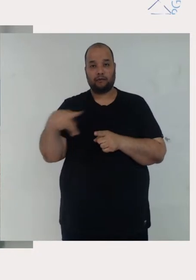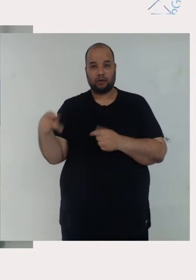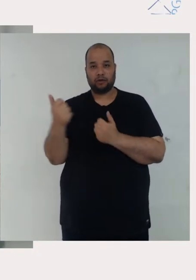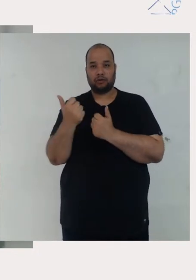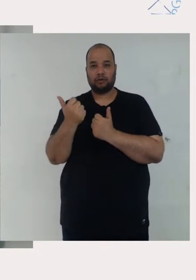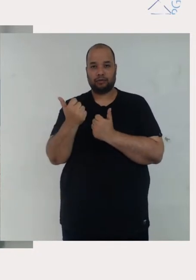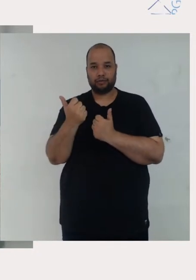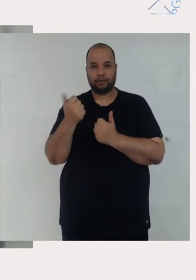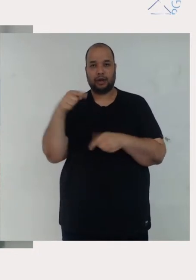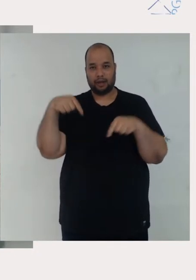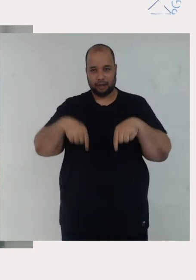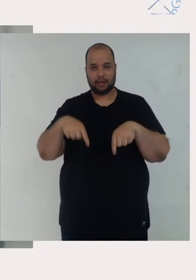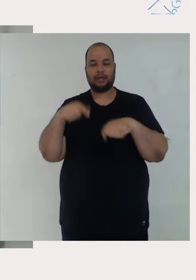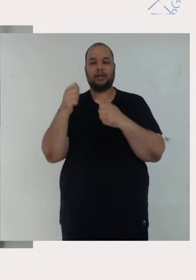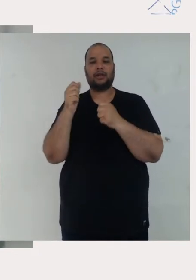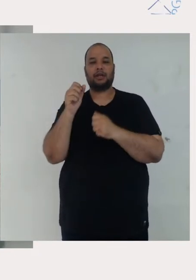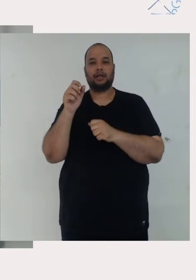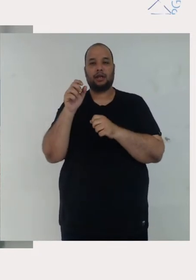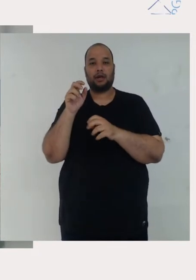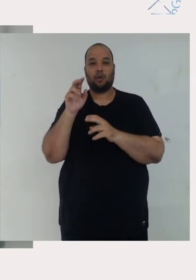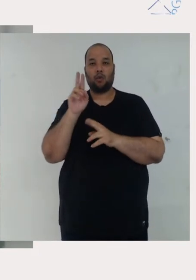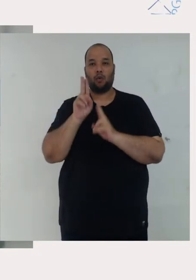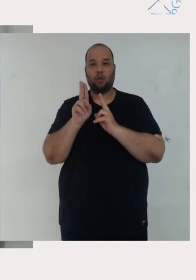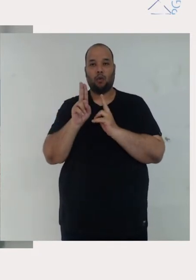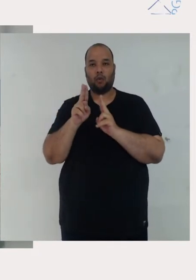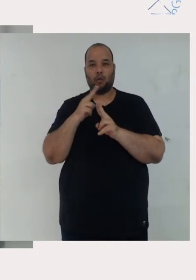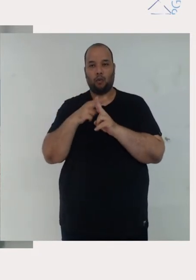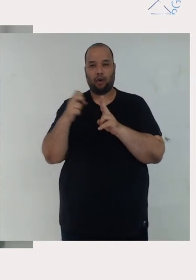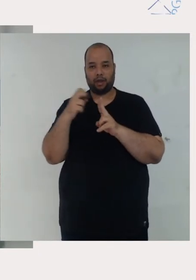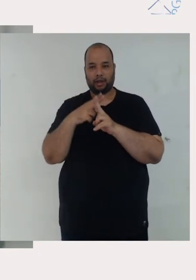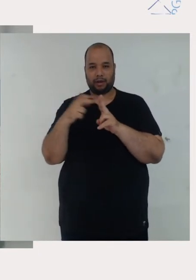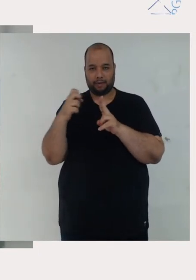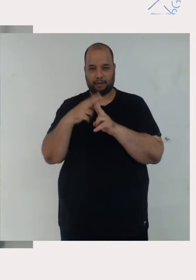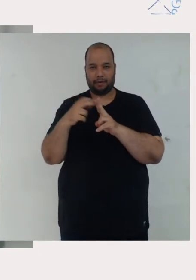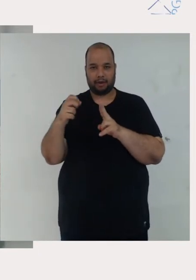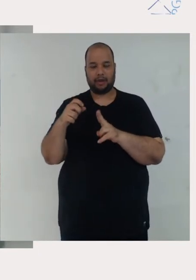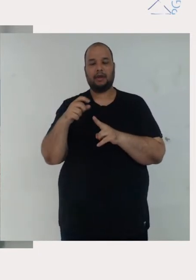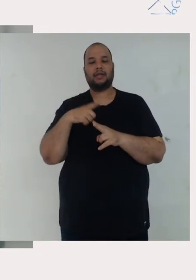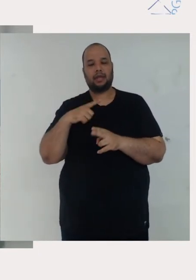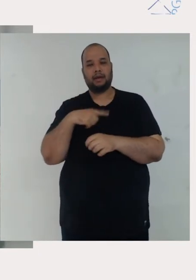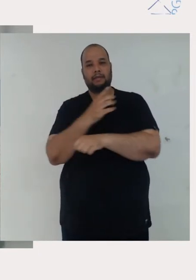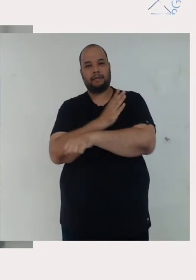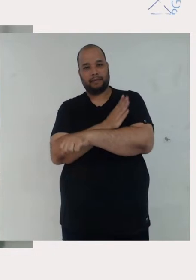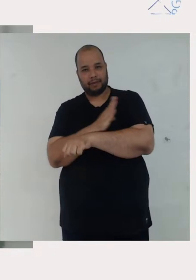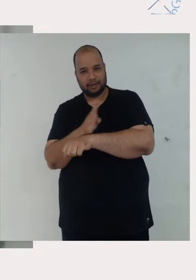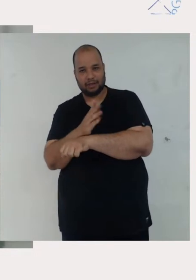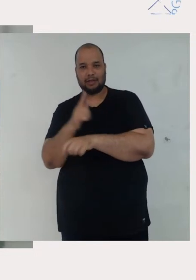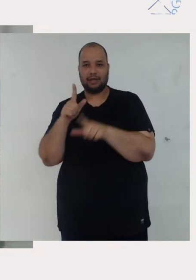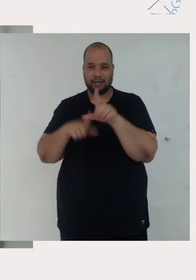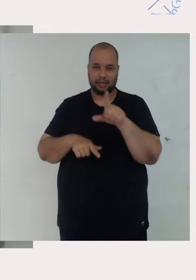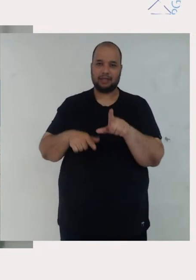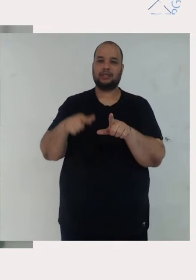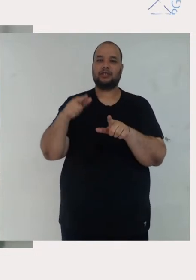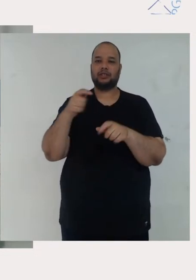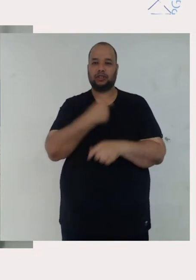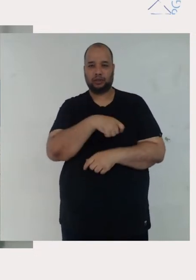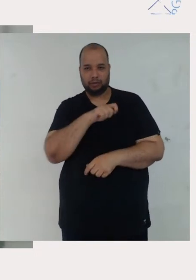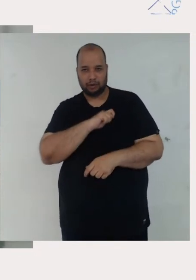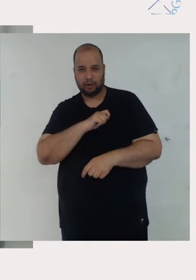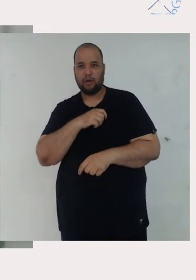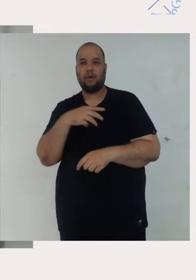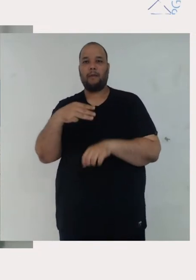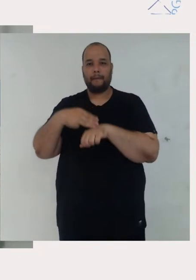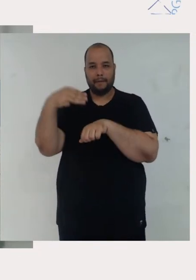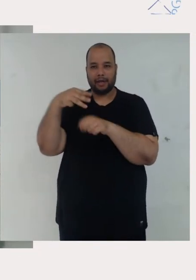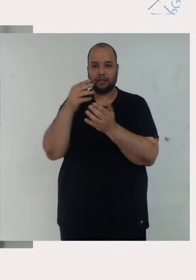adjunto da Universidade de Brasília, bacharel em Letras, Língua Espanhola e Literaturas de Língua Espanhola, mestre